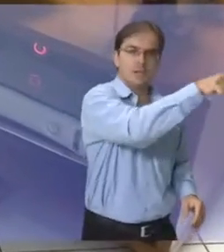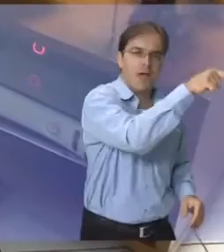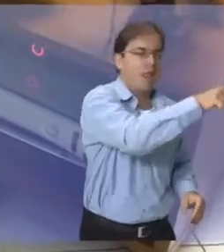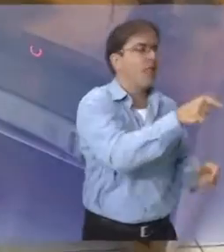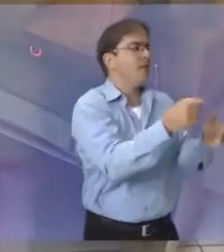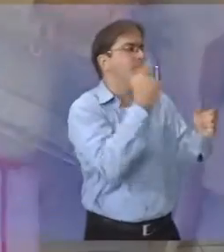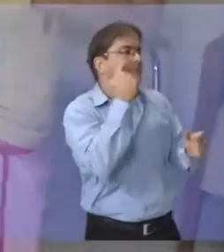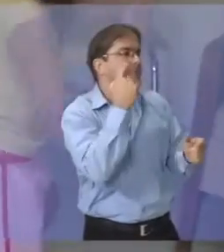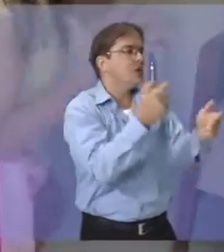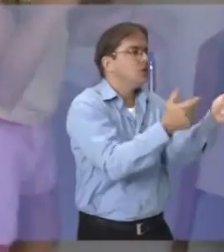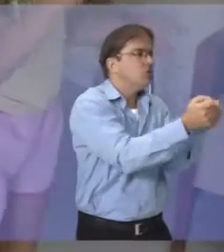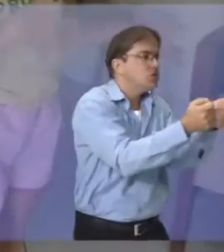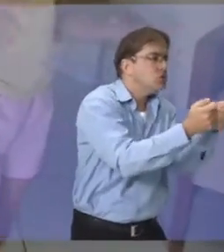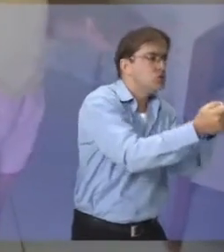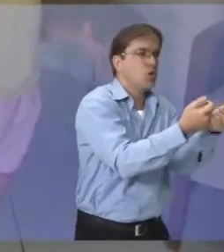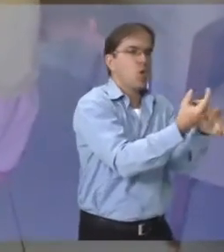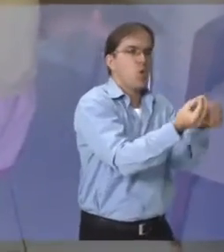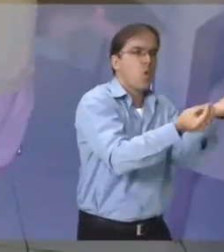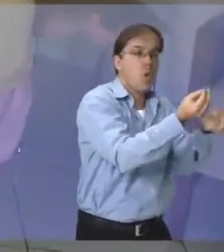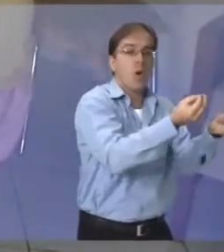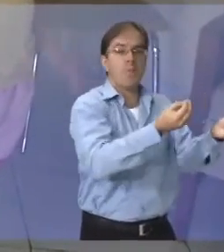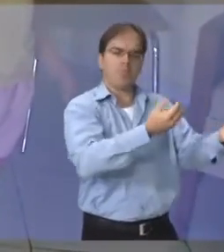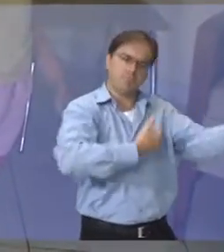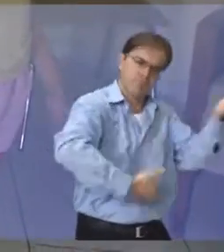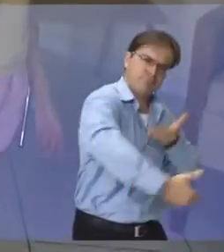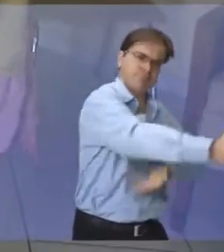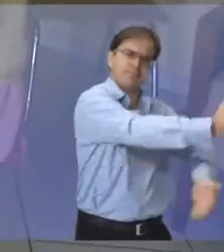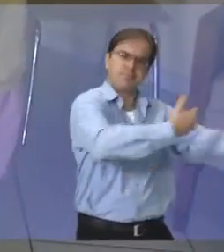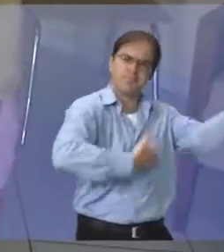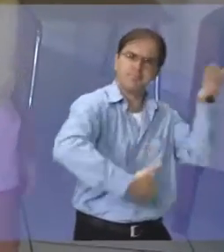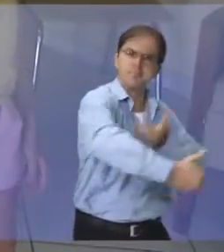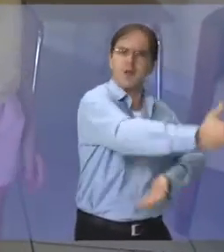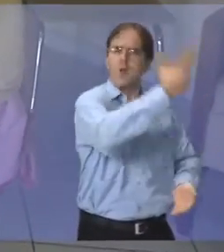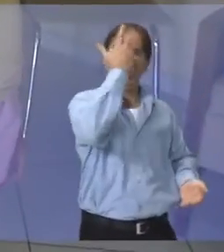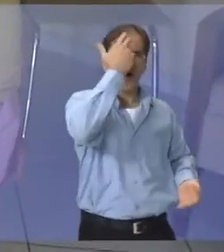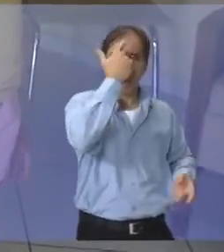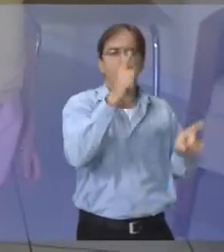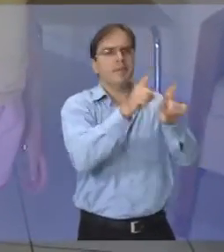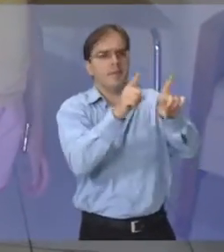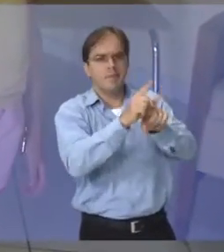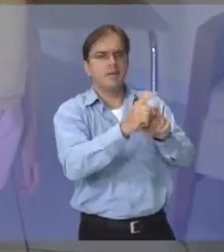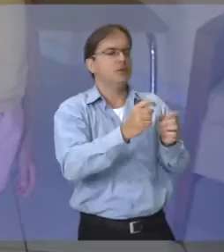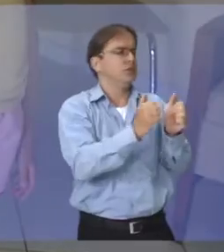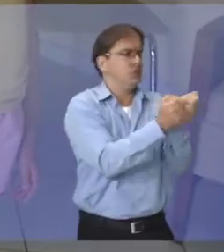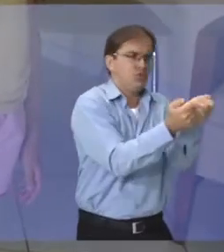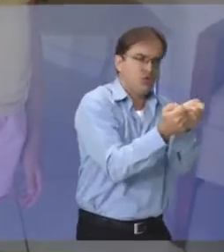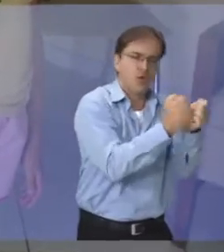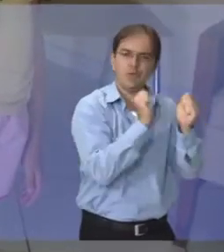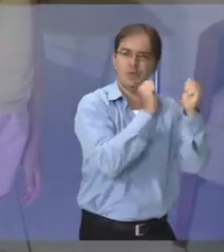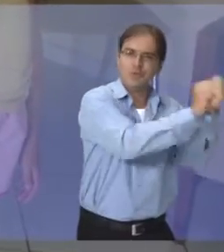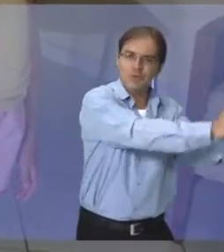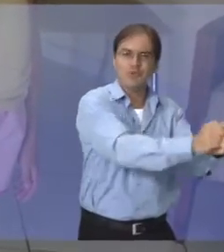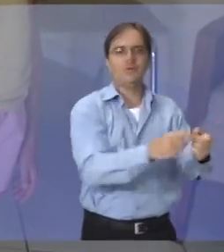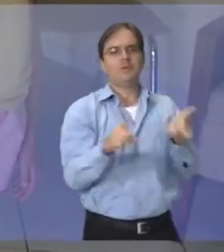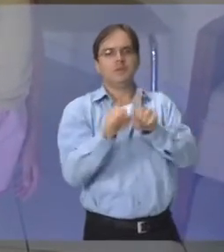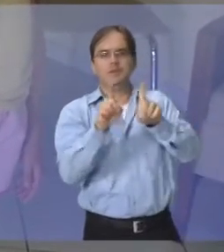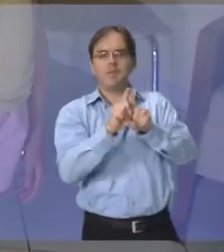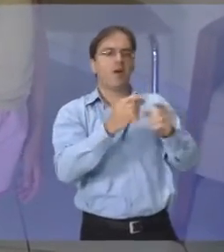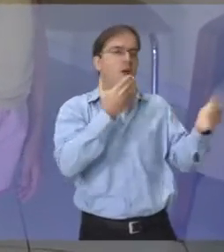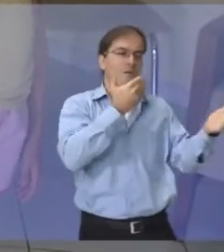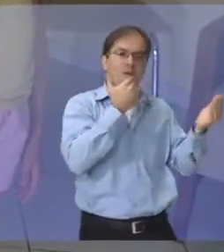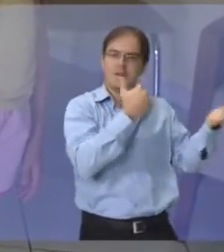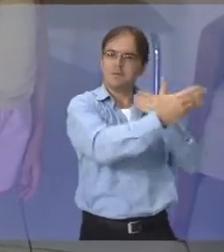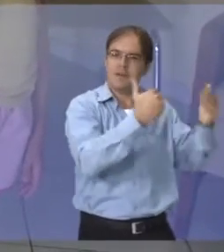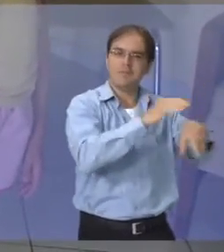a esses contextos naturais das crianças, interagimos naturalmente com ela, jogamos com ela, conversamos com ela,